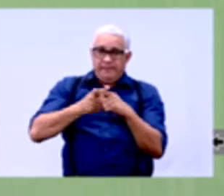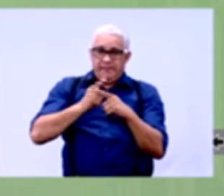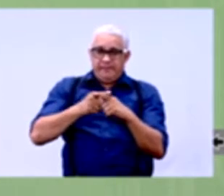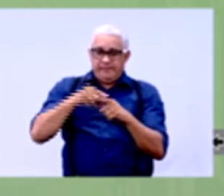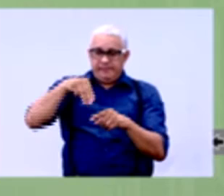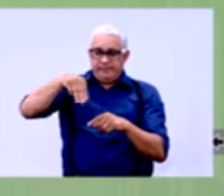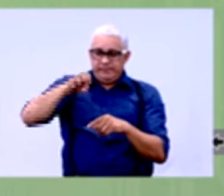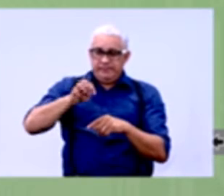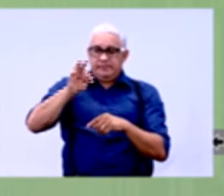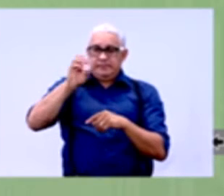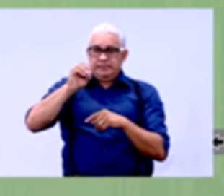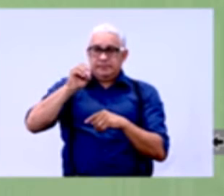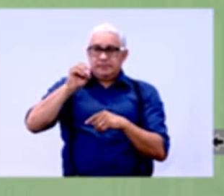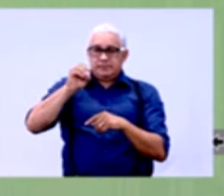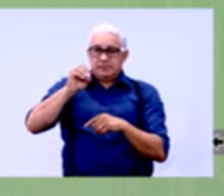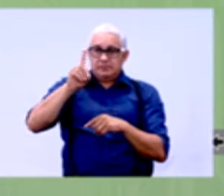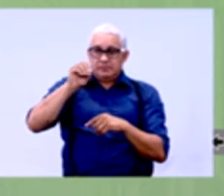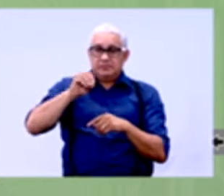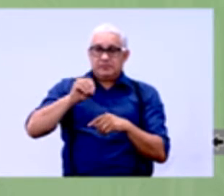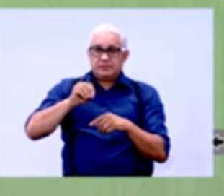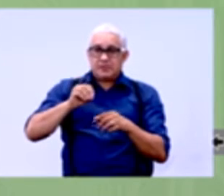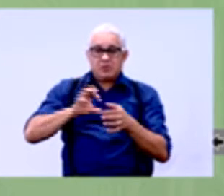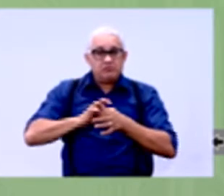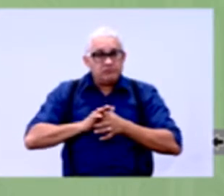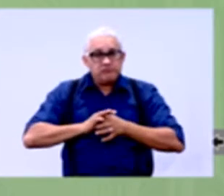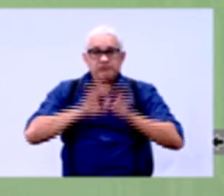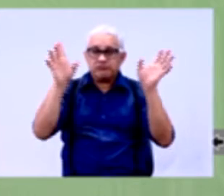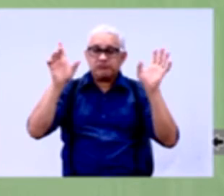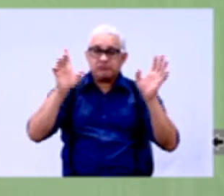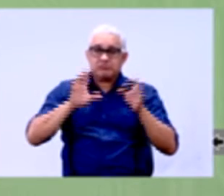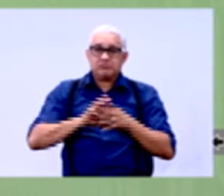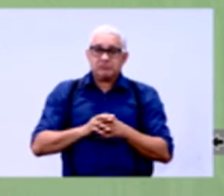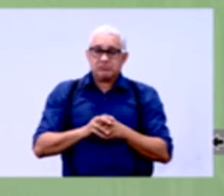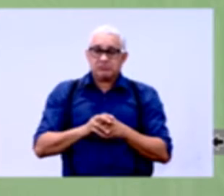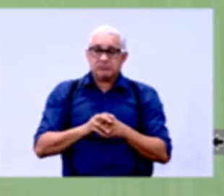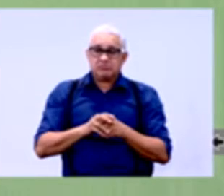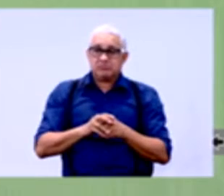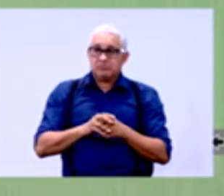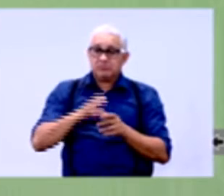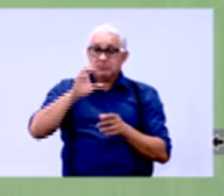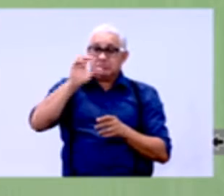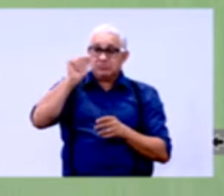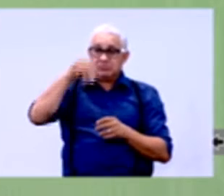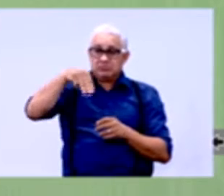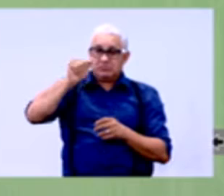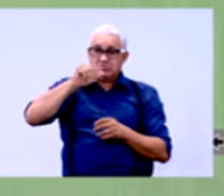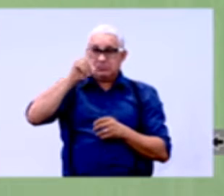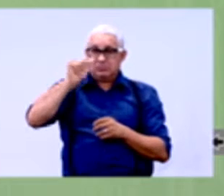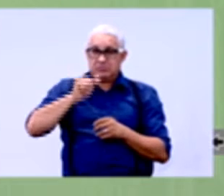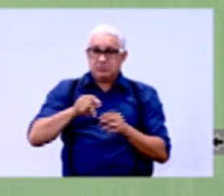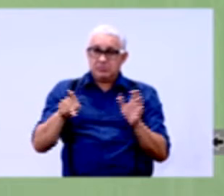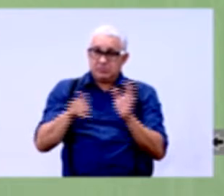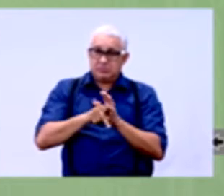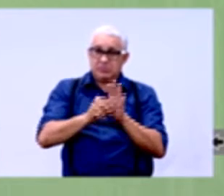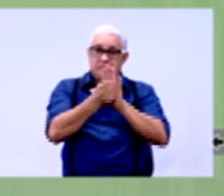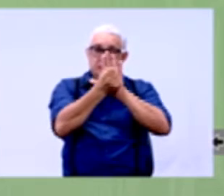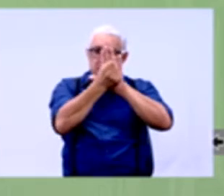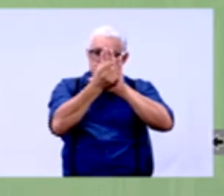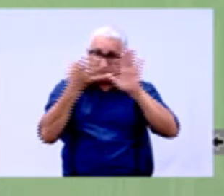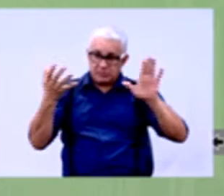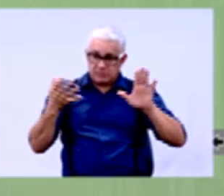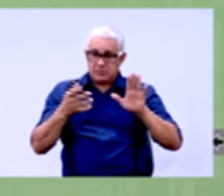uma visibilidade pública. E se é uma visibilidade pública, a outra camada, que no caso aqui é a nossa camada de aplicação,